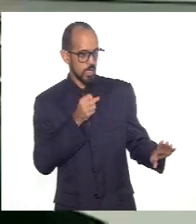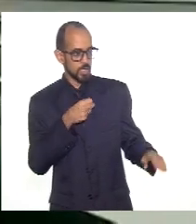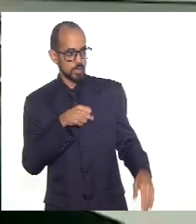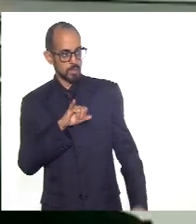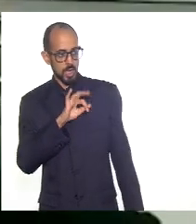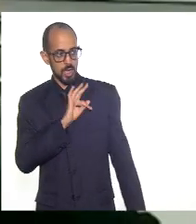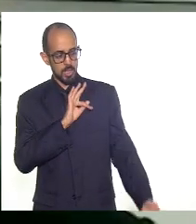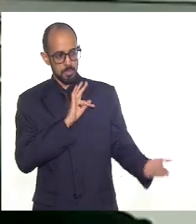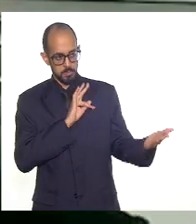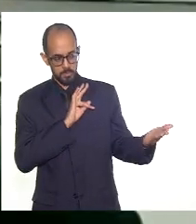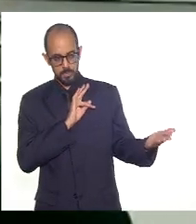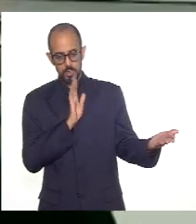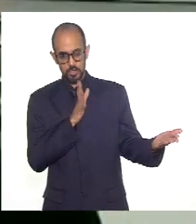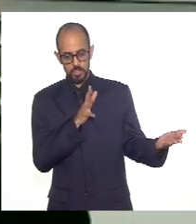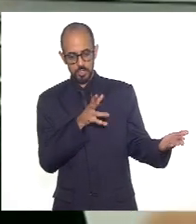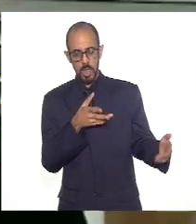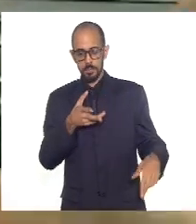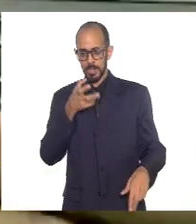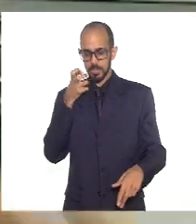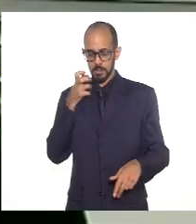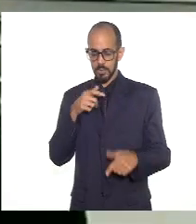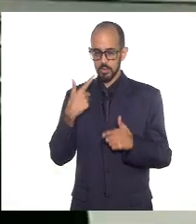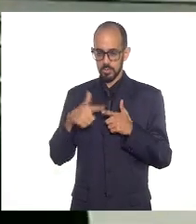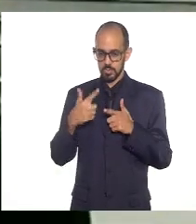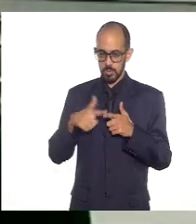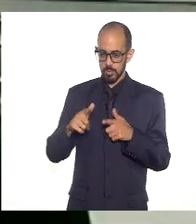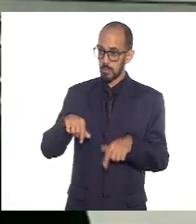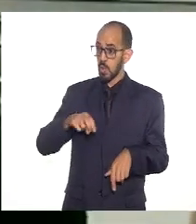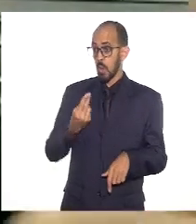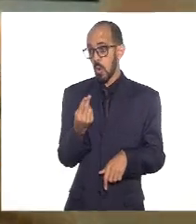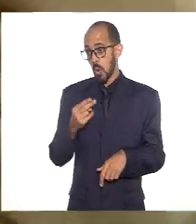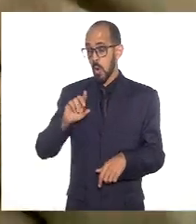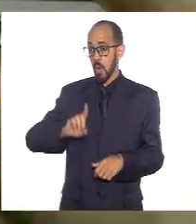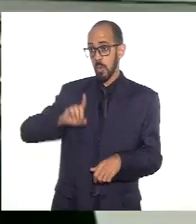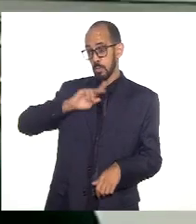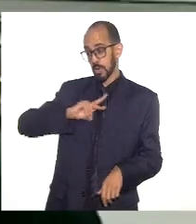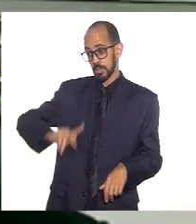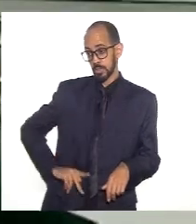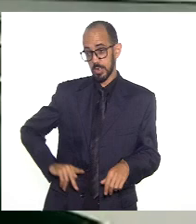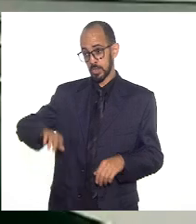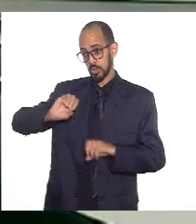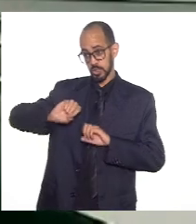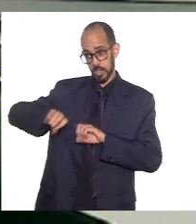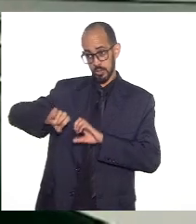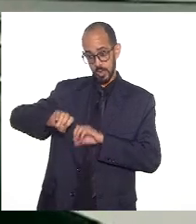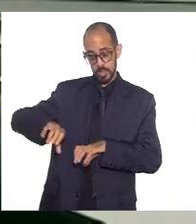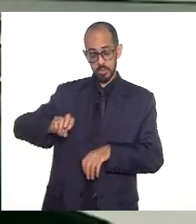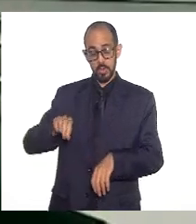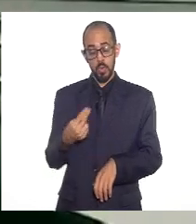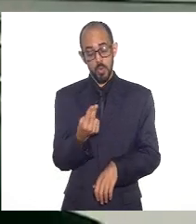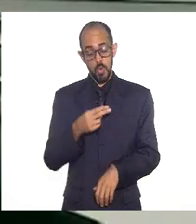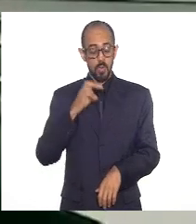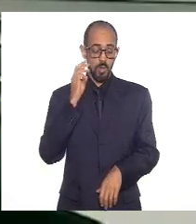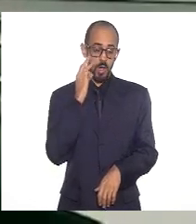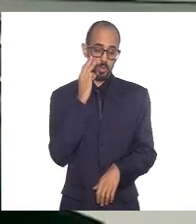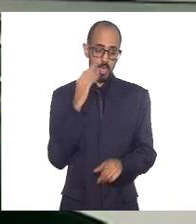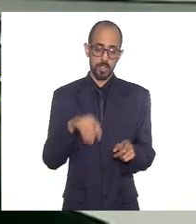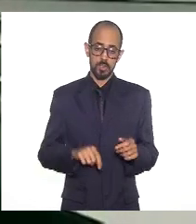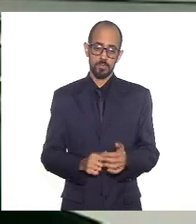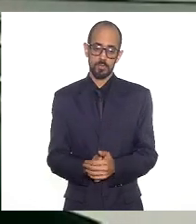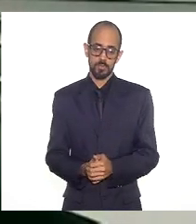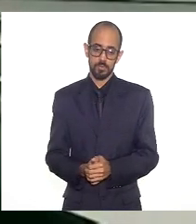esses reclamos, ou o deputado Flávio Serafini, que é o presidente da Comissão de Educação, o deputado Valdeque. Isso